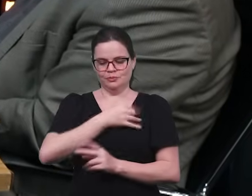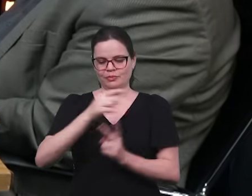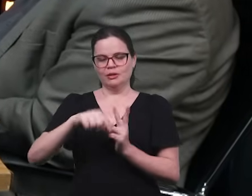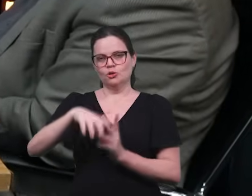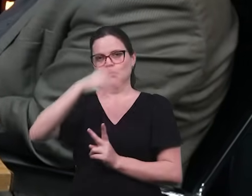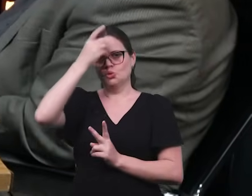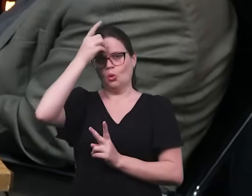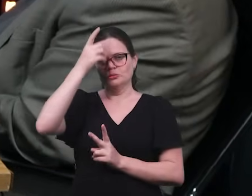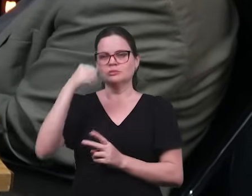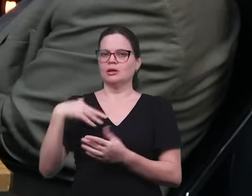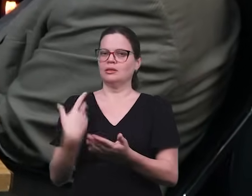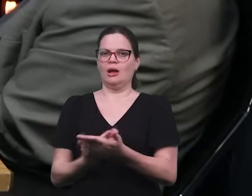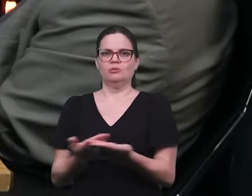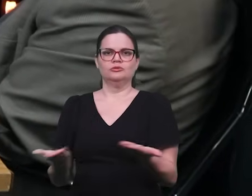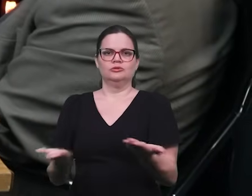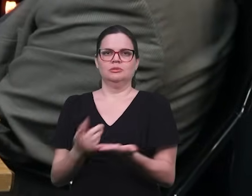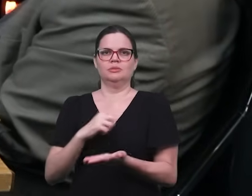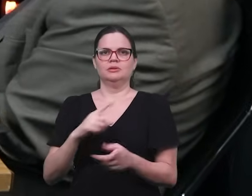e os dons espirituais.